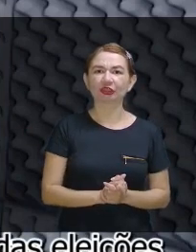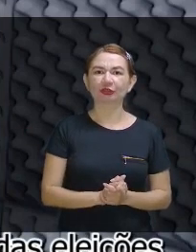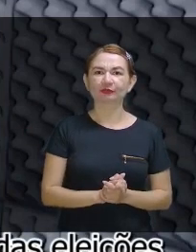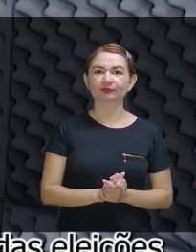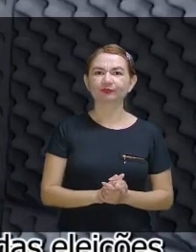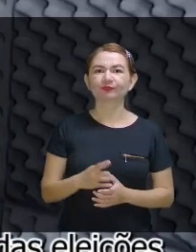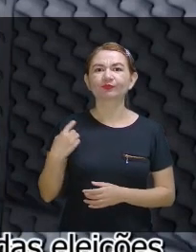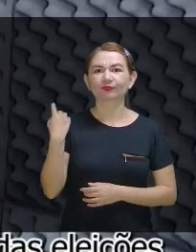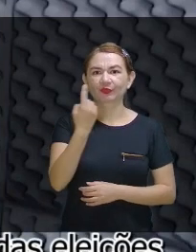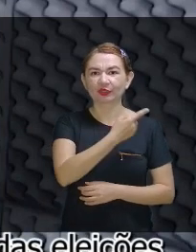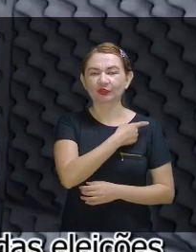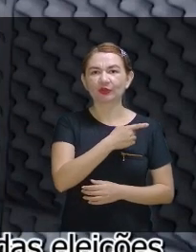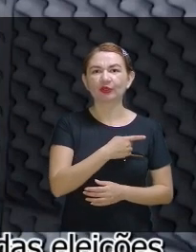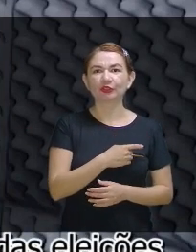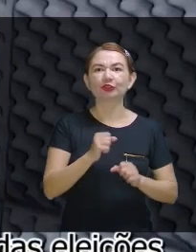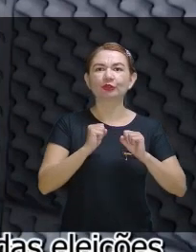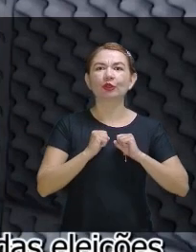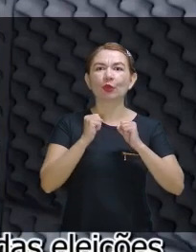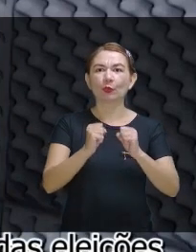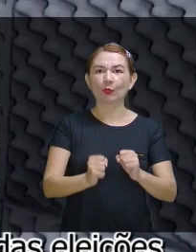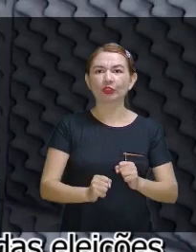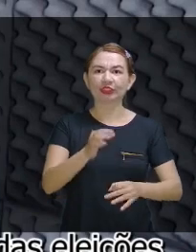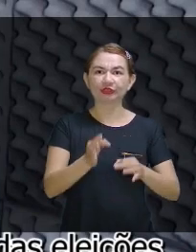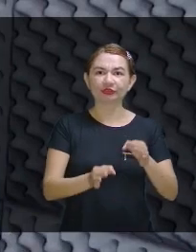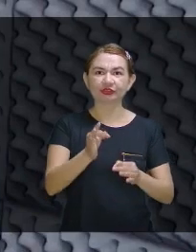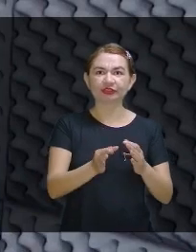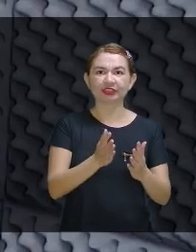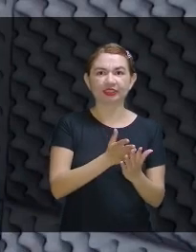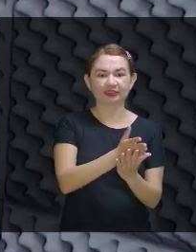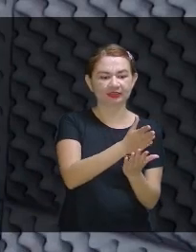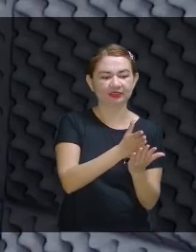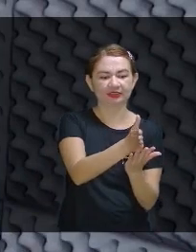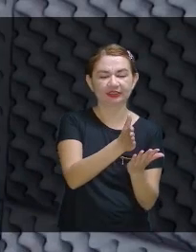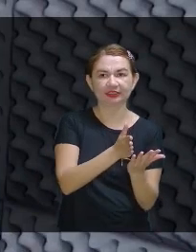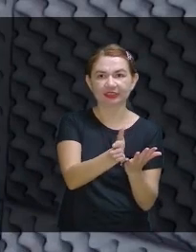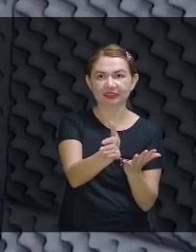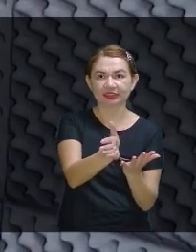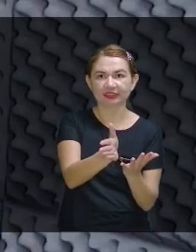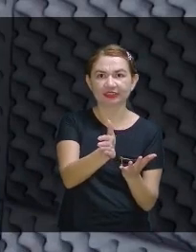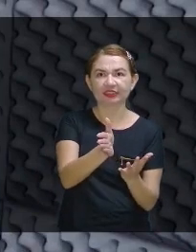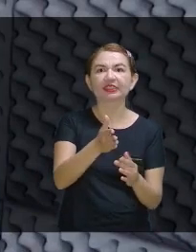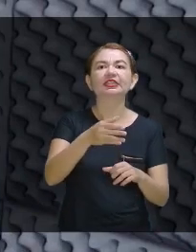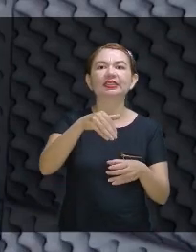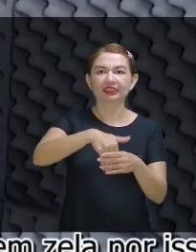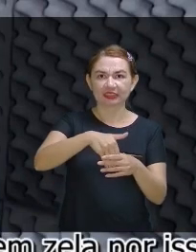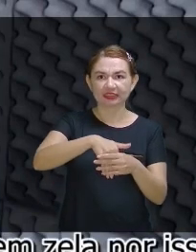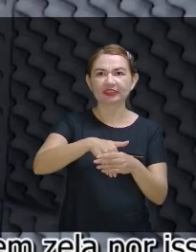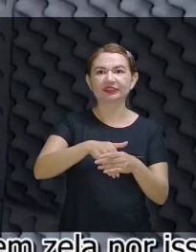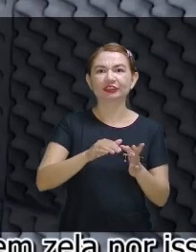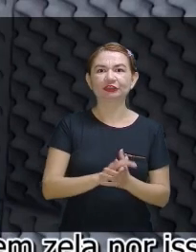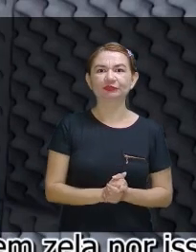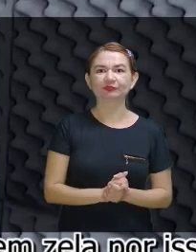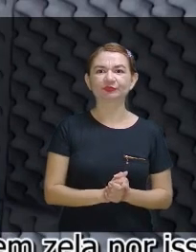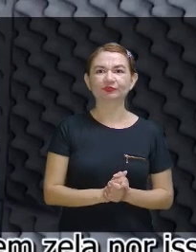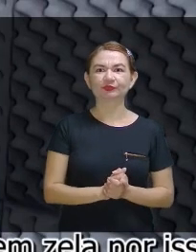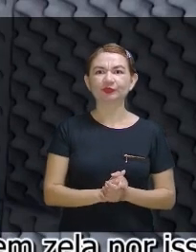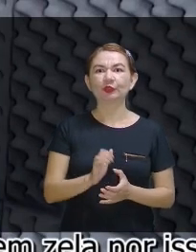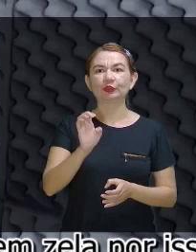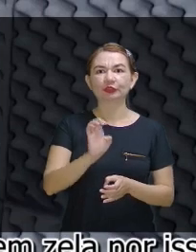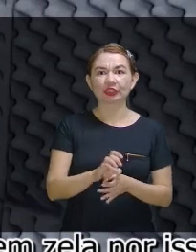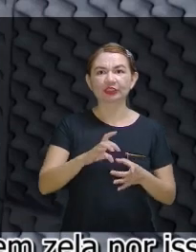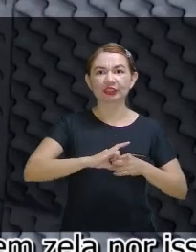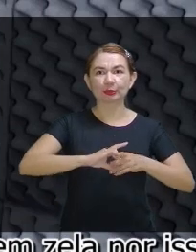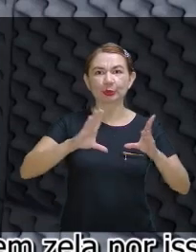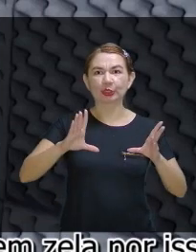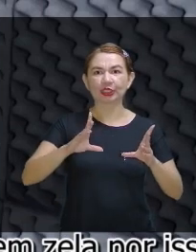um ramo do Poder Judiciário que cuida das eleições, porque é a garantia do cidadão. Nós somos um Estado democrático de